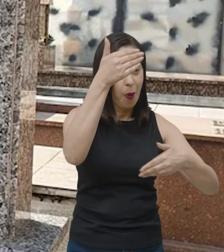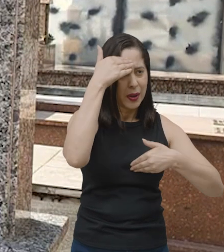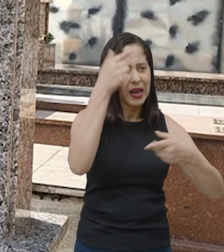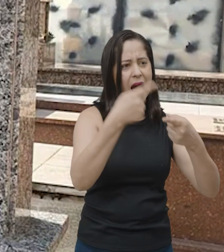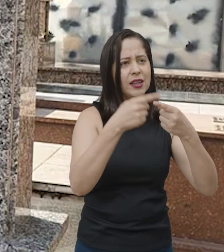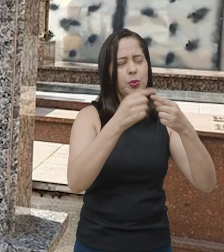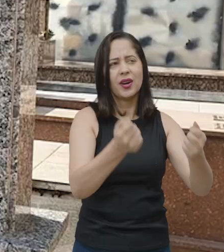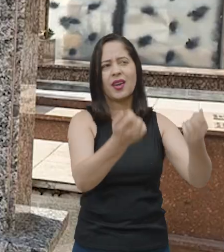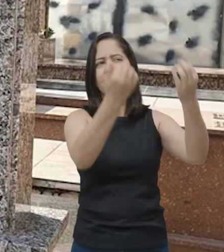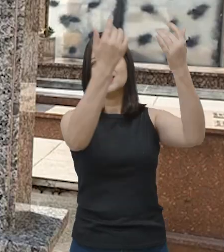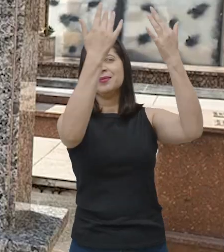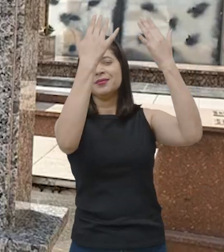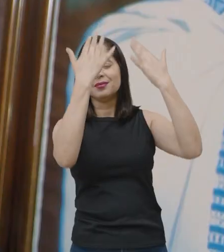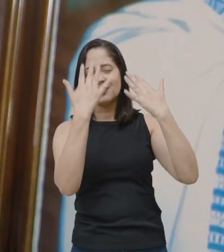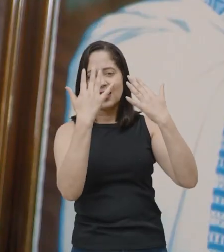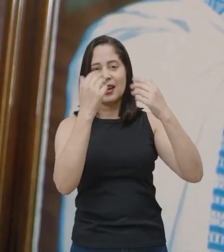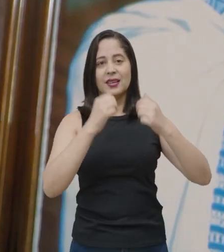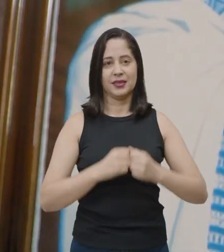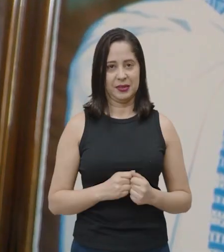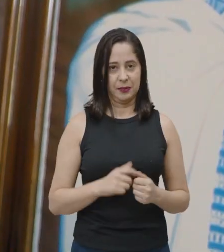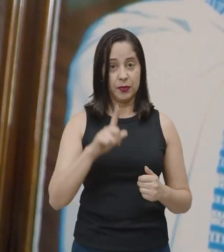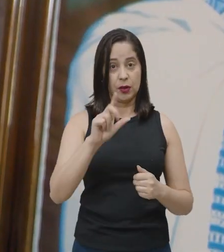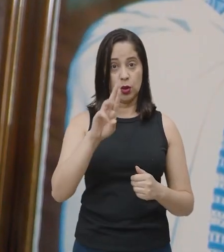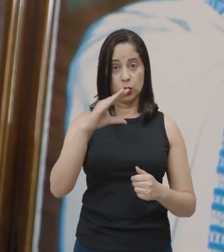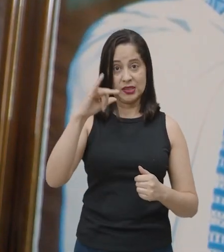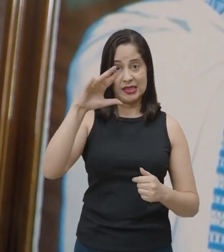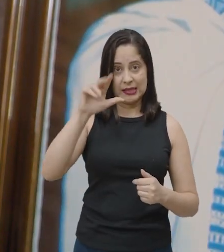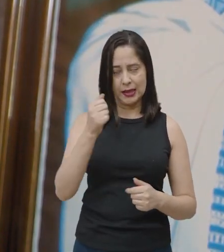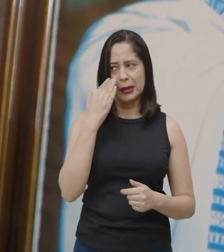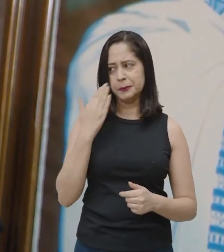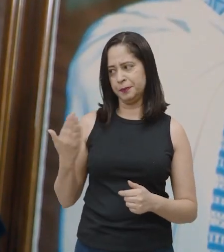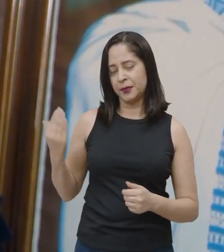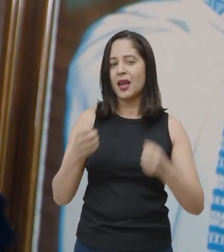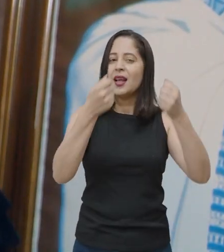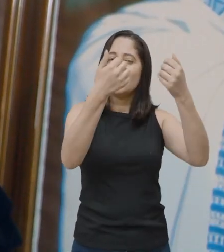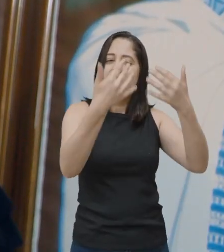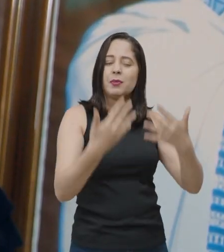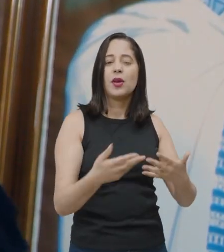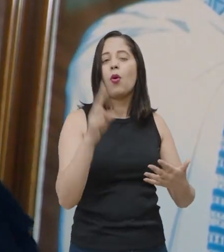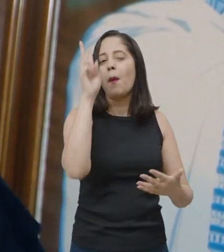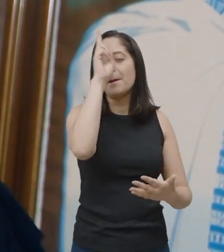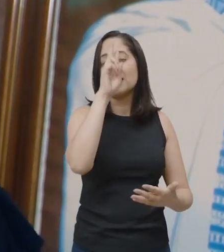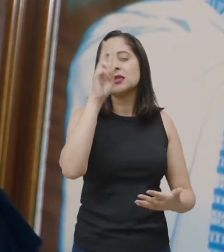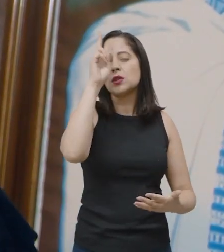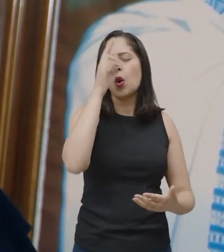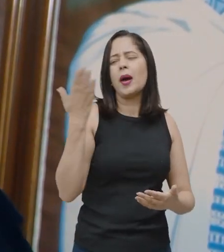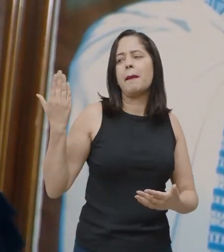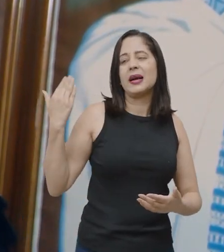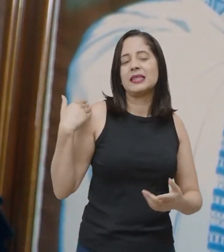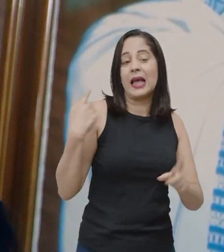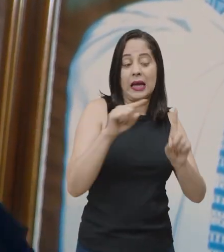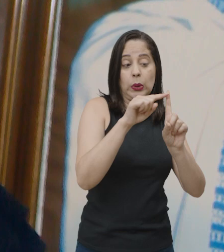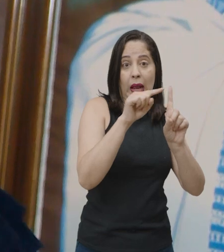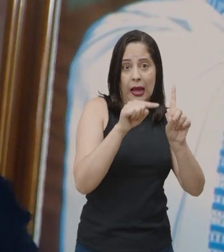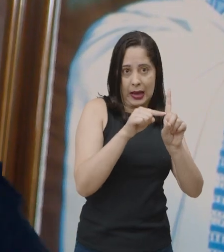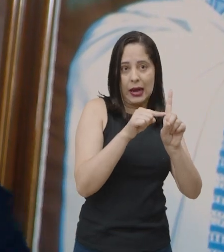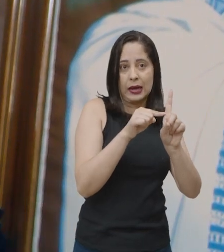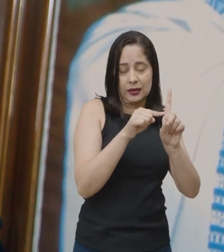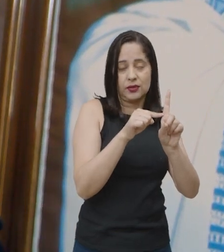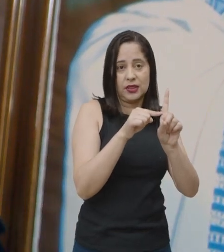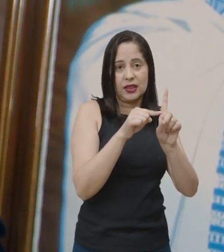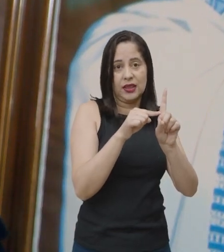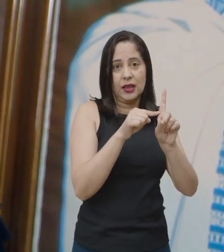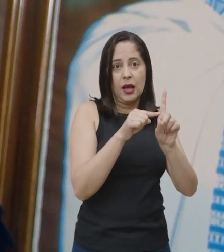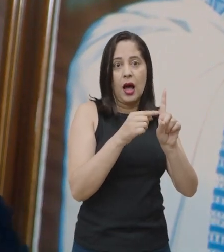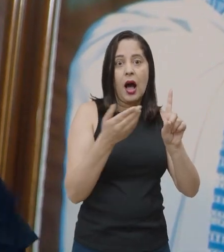por graças alcançadas. Lucila relembrou uma história difícil de uma gravidez que passou ao lado do irmão